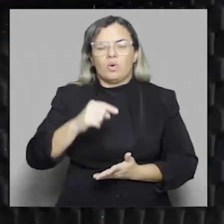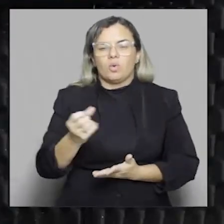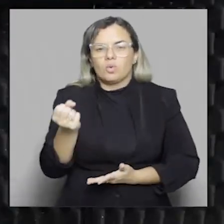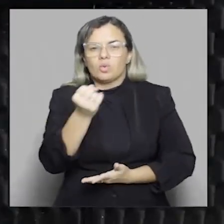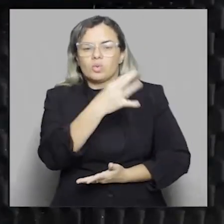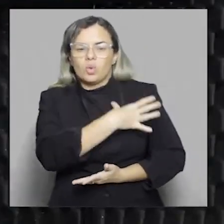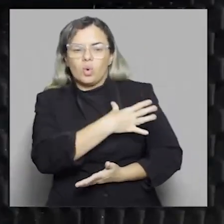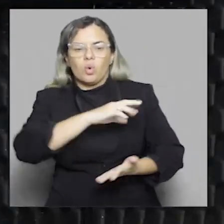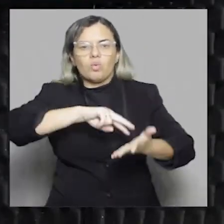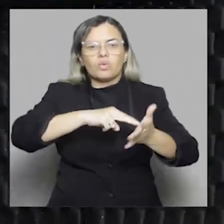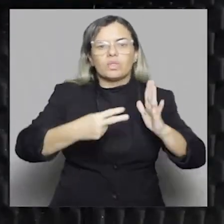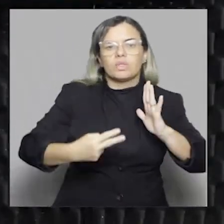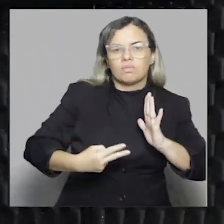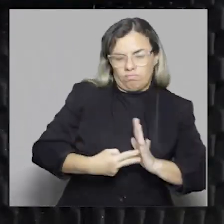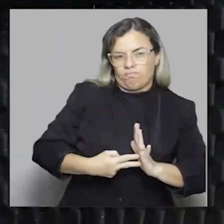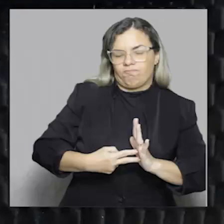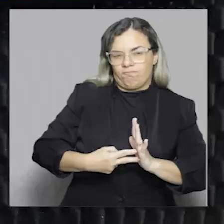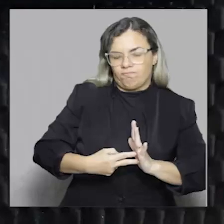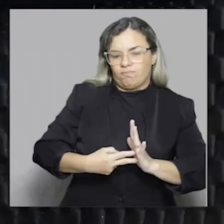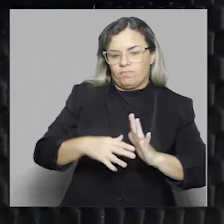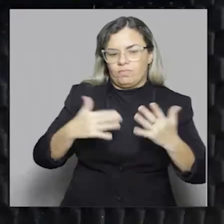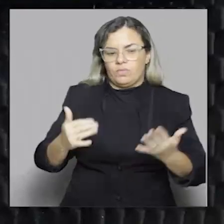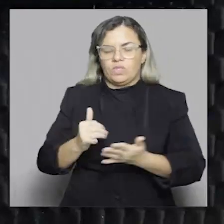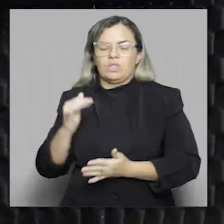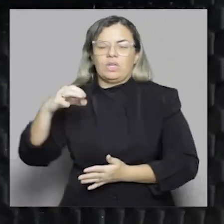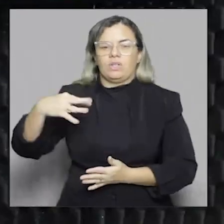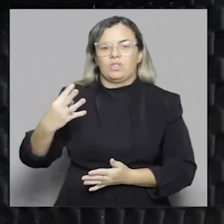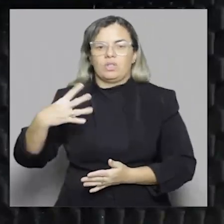No caso da instalação, ela